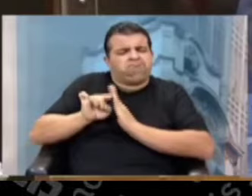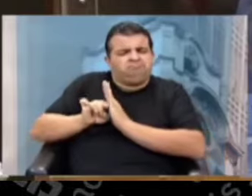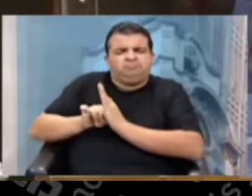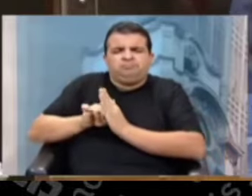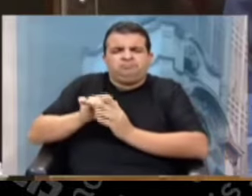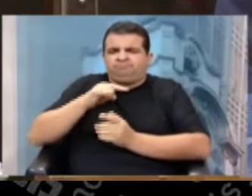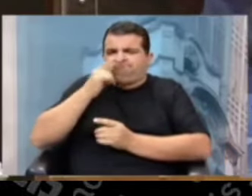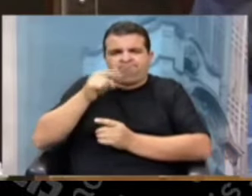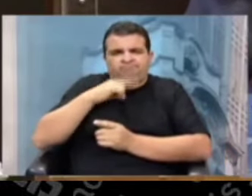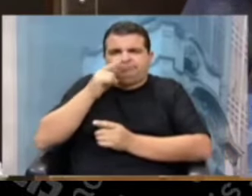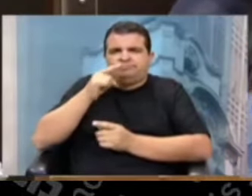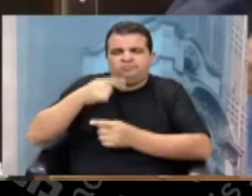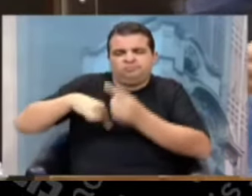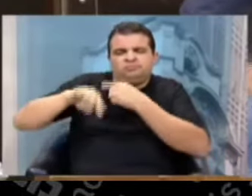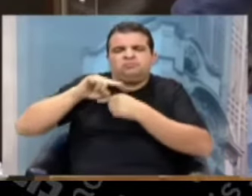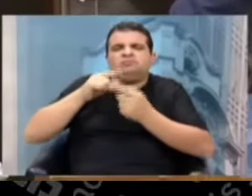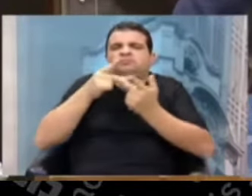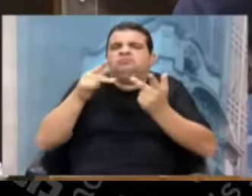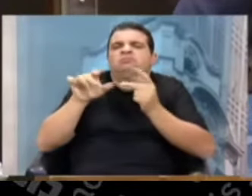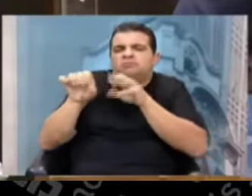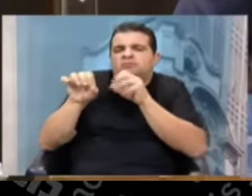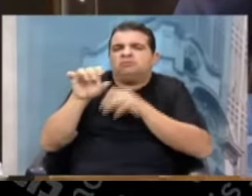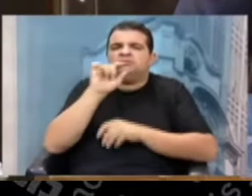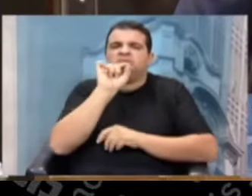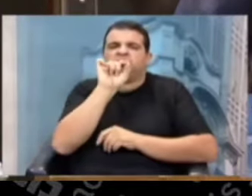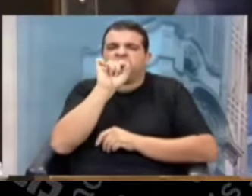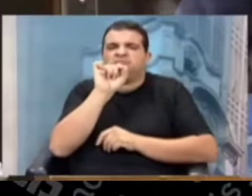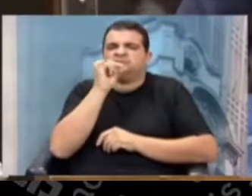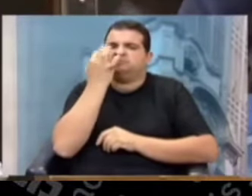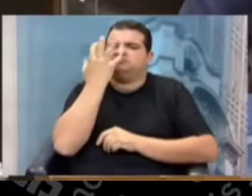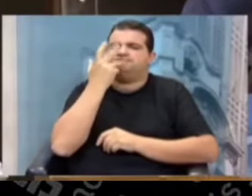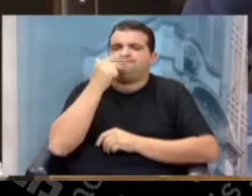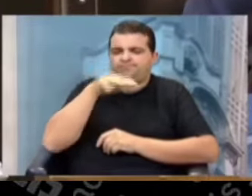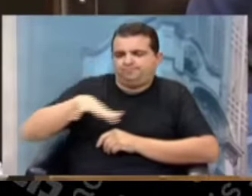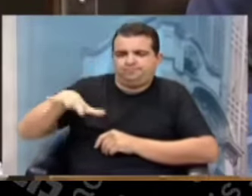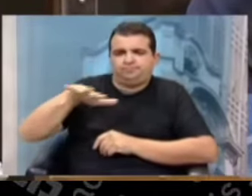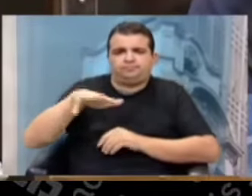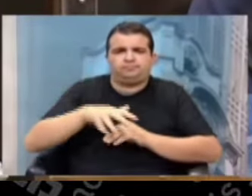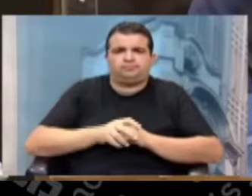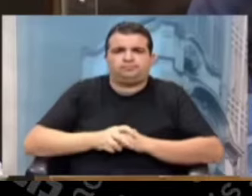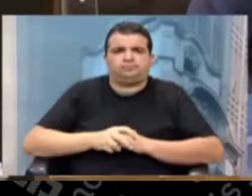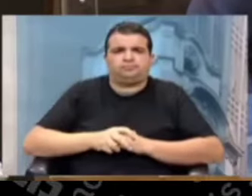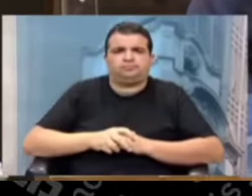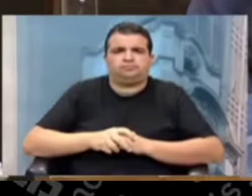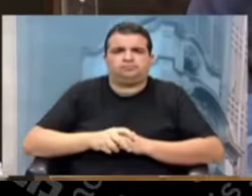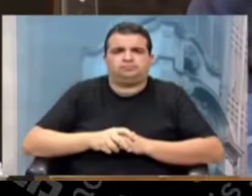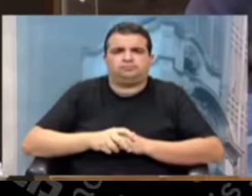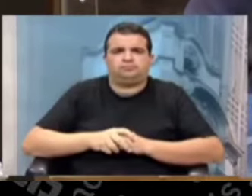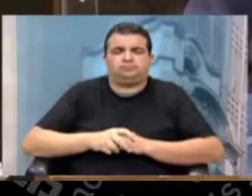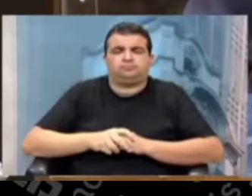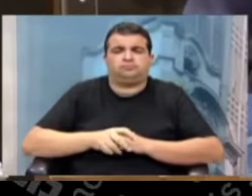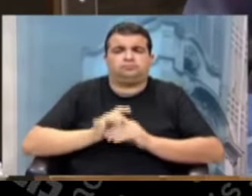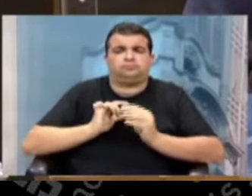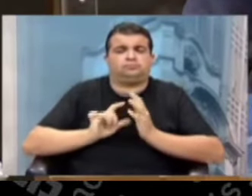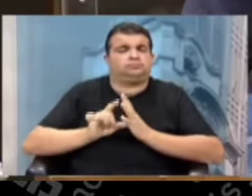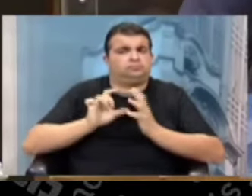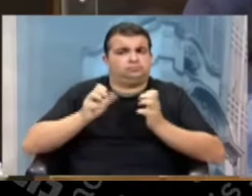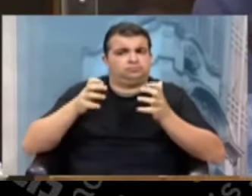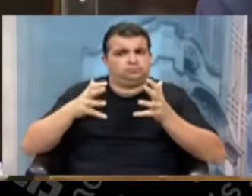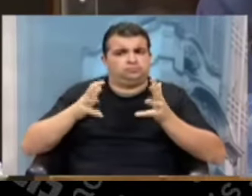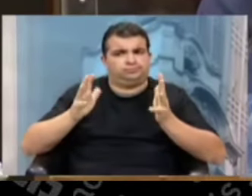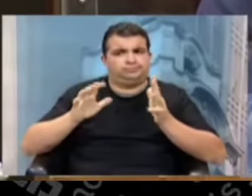sobre o que está sendo ensinado para as nossas crianças. Mas como eu falei,